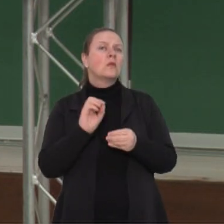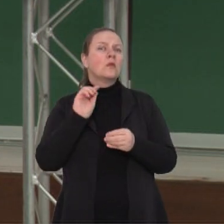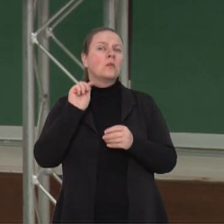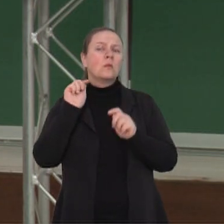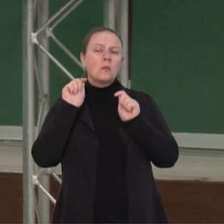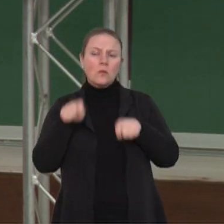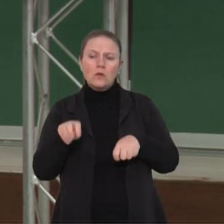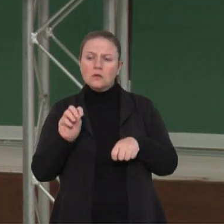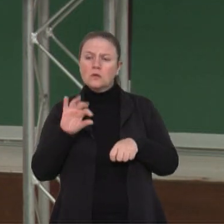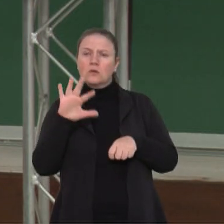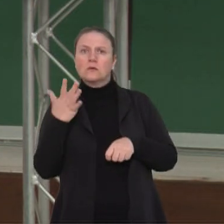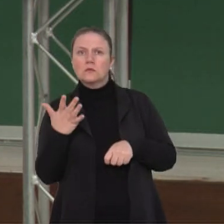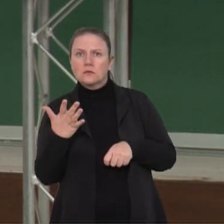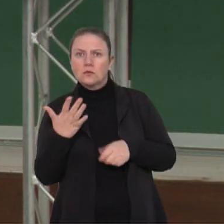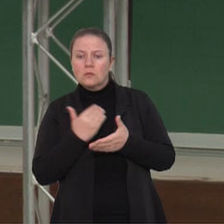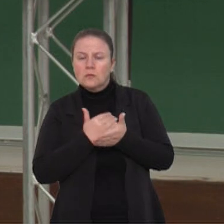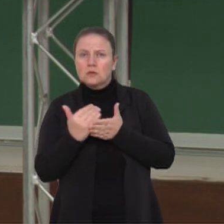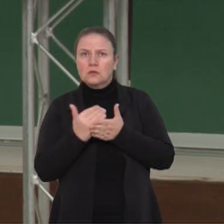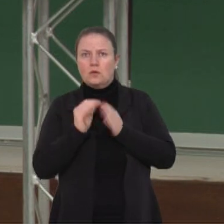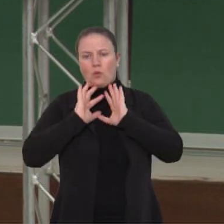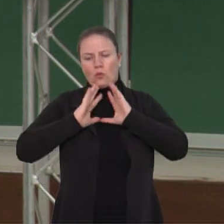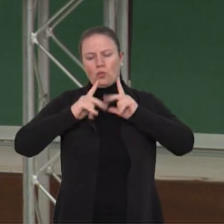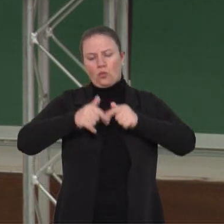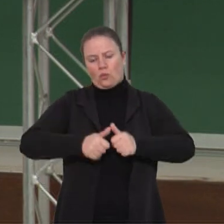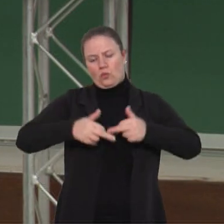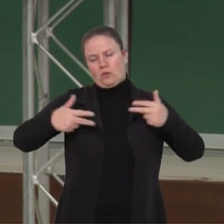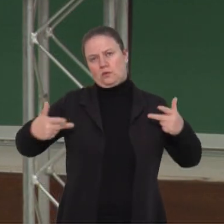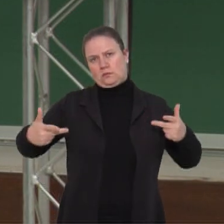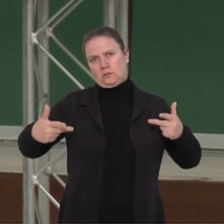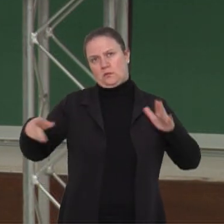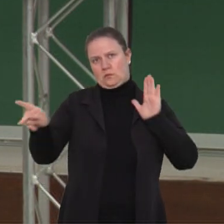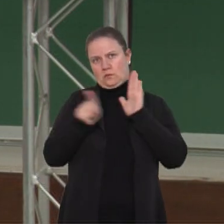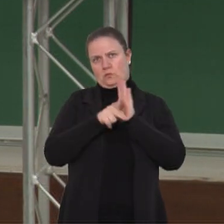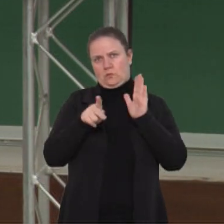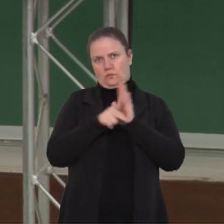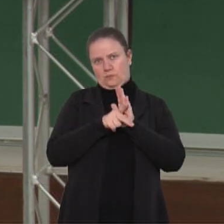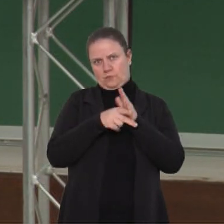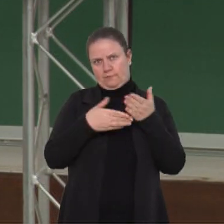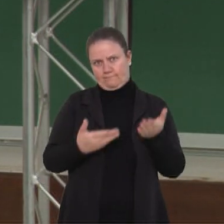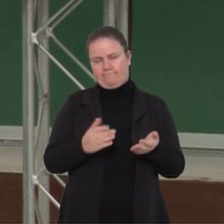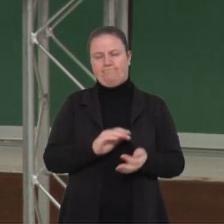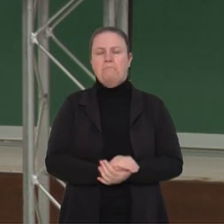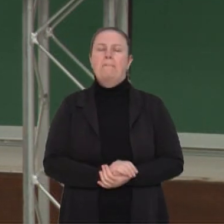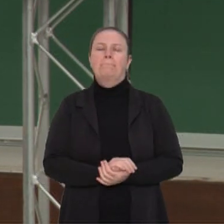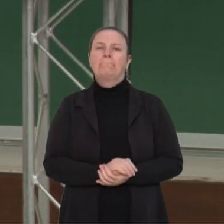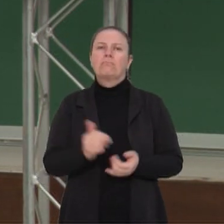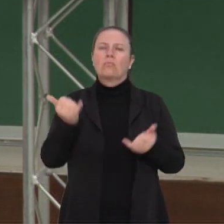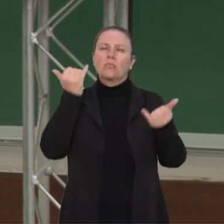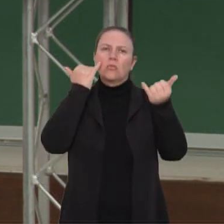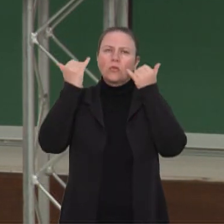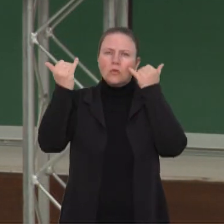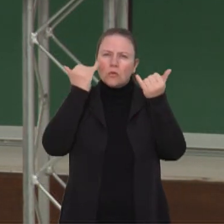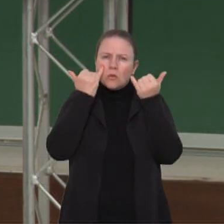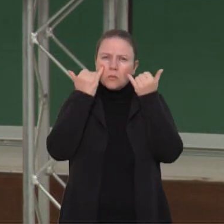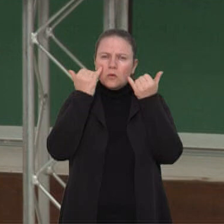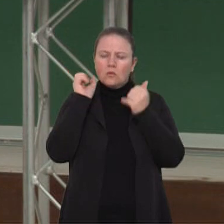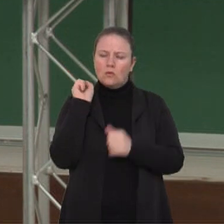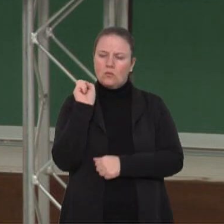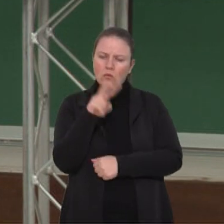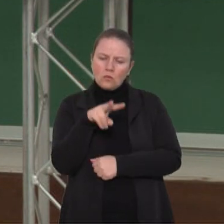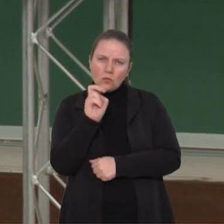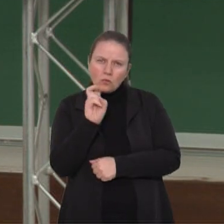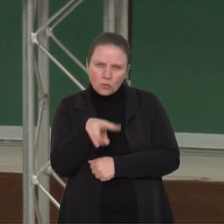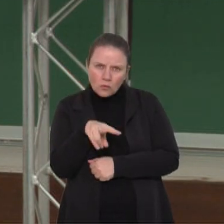animais silvestres aqui, não é mesmo? E ainda traz a informação de que esse tipo de vírus, ou